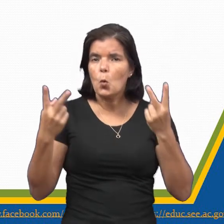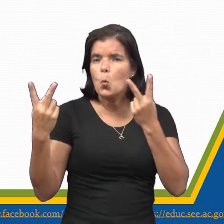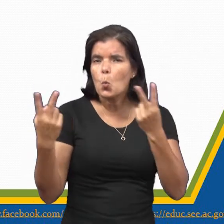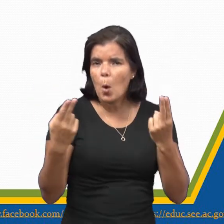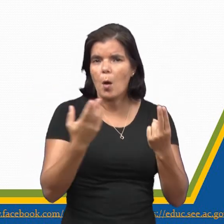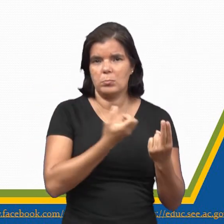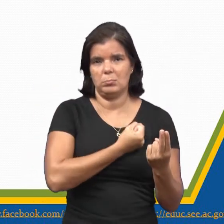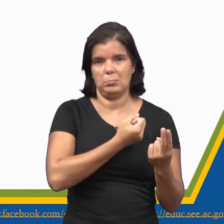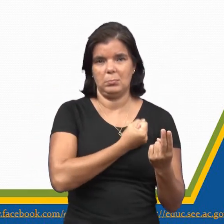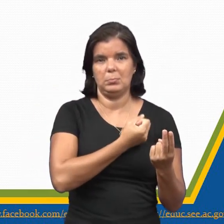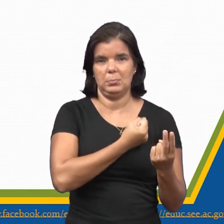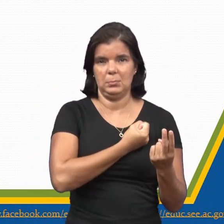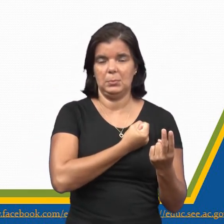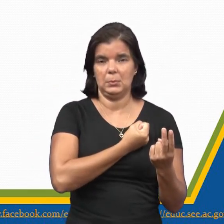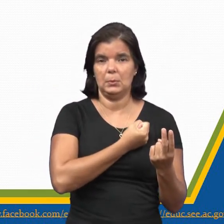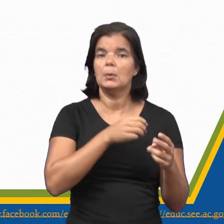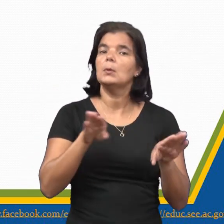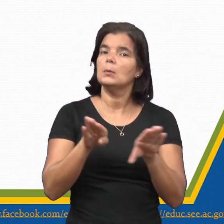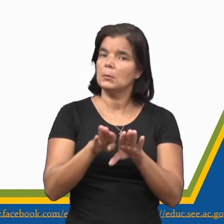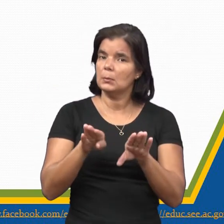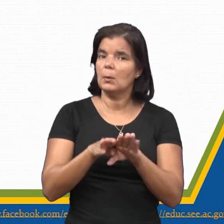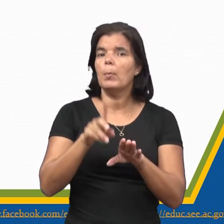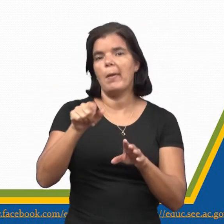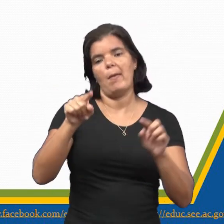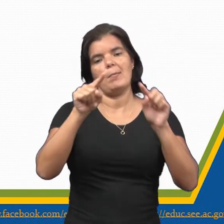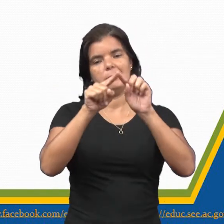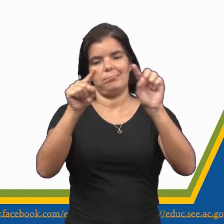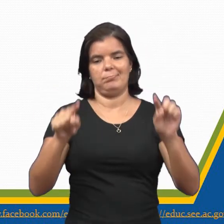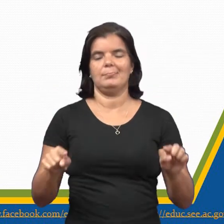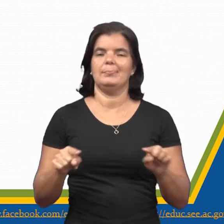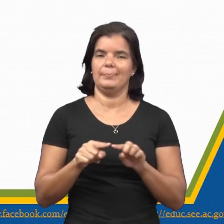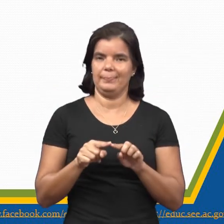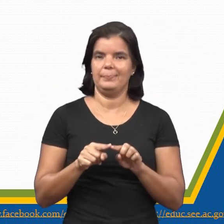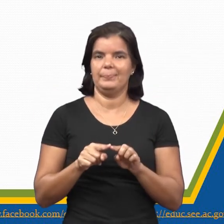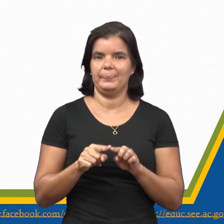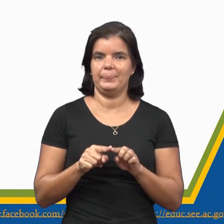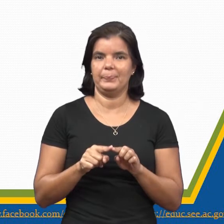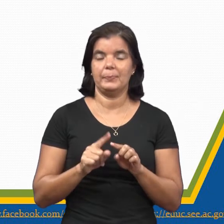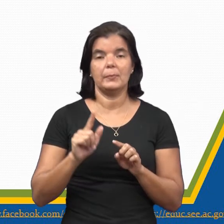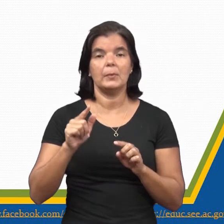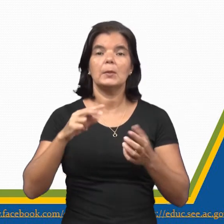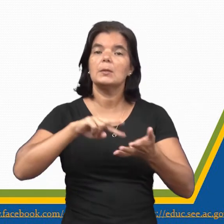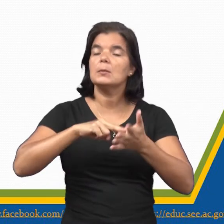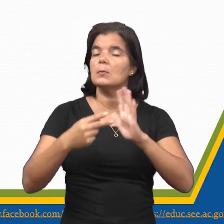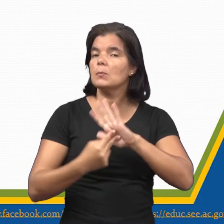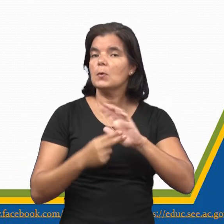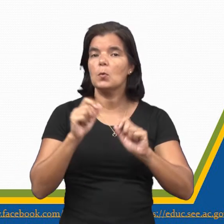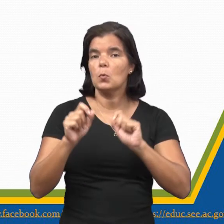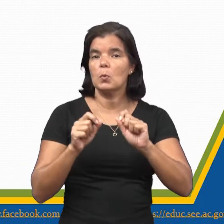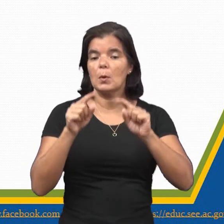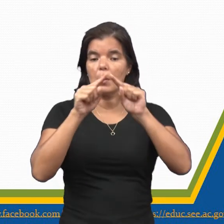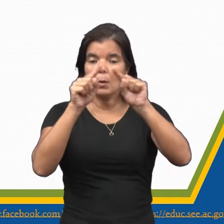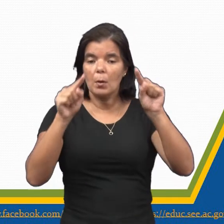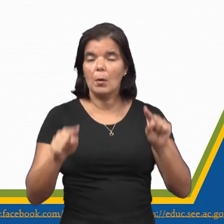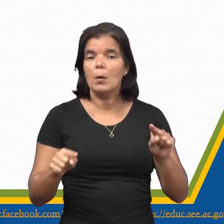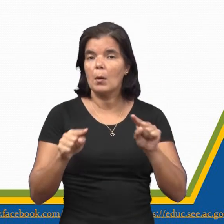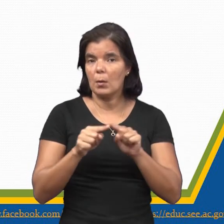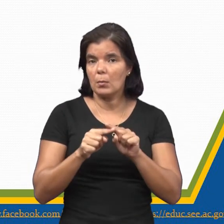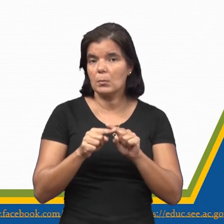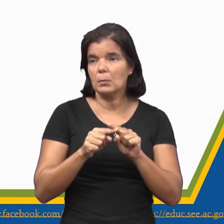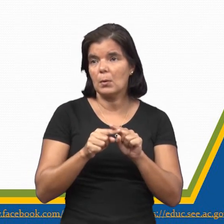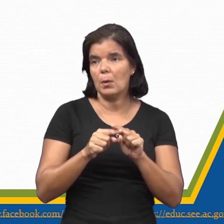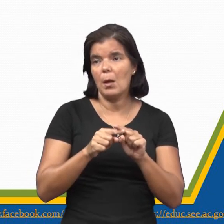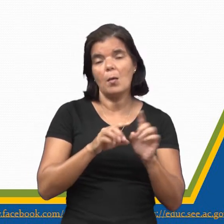medida, ele também será um quadrado. Em outras palavras, o quadrado é um